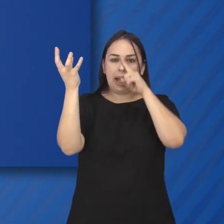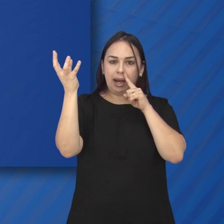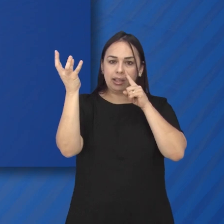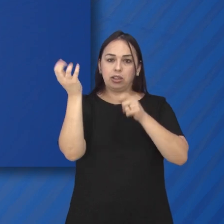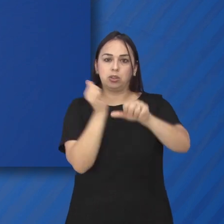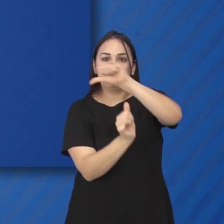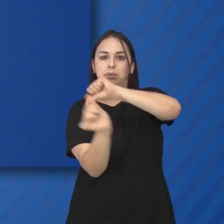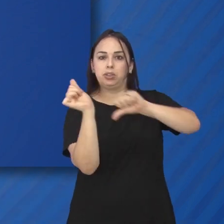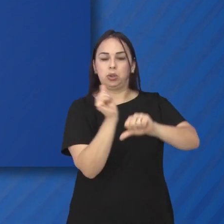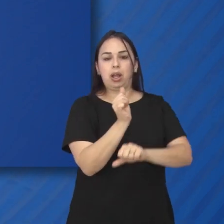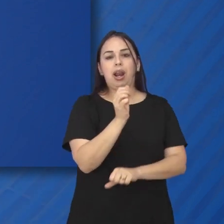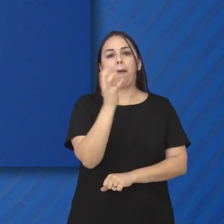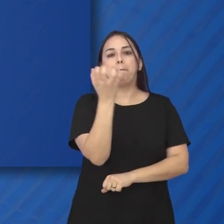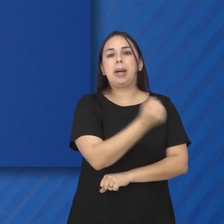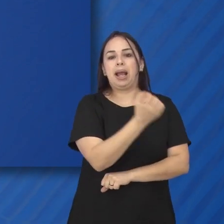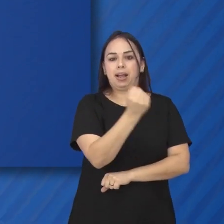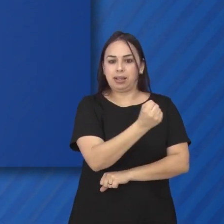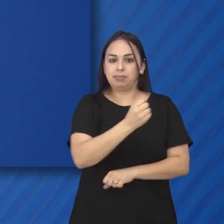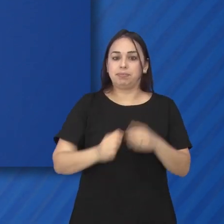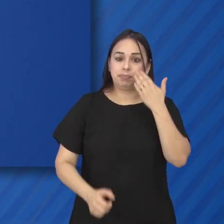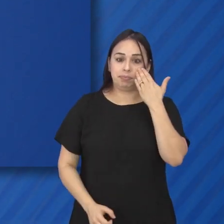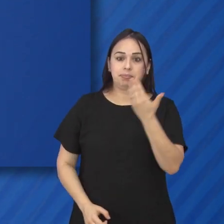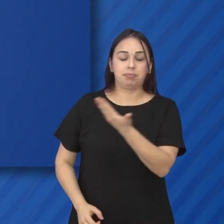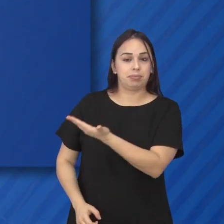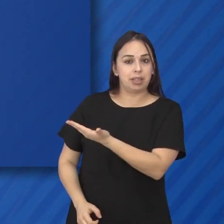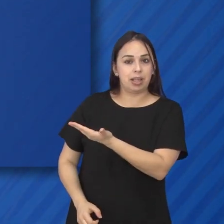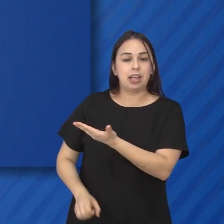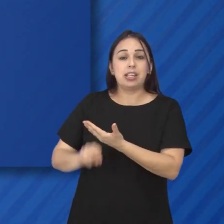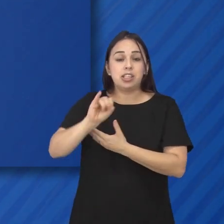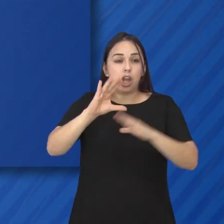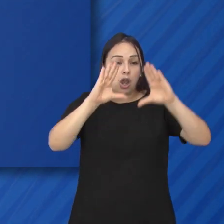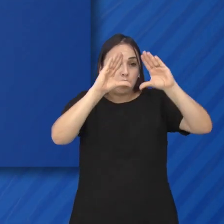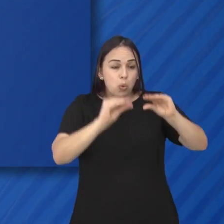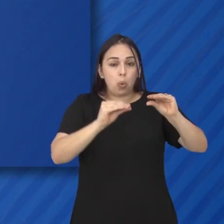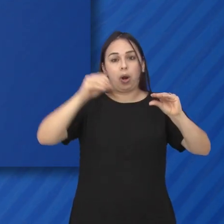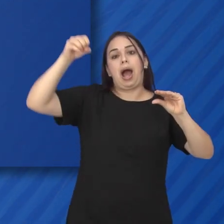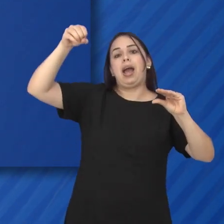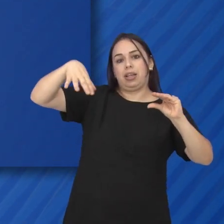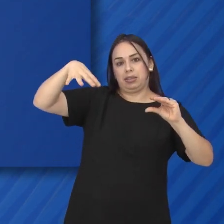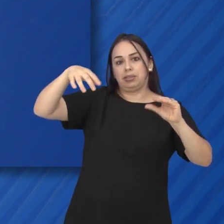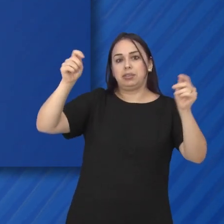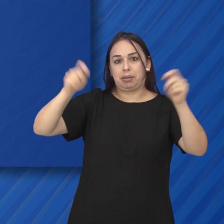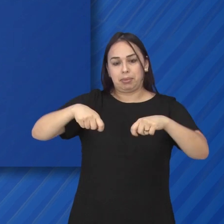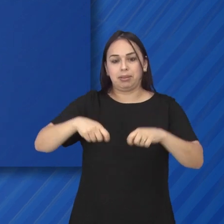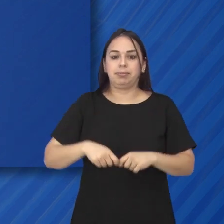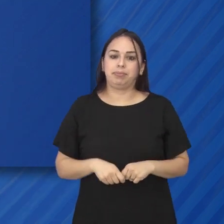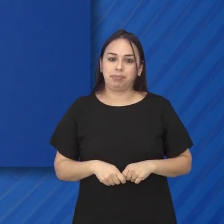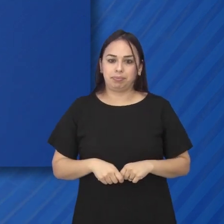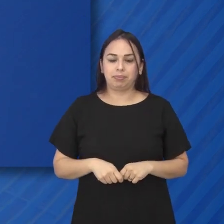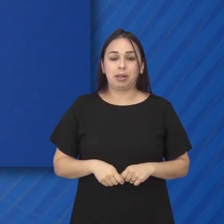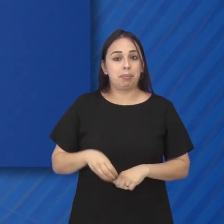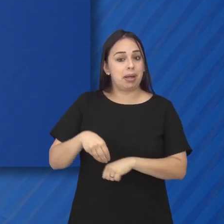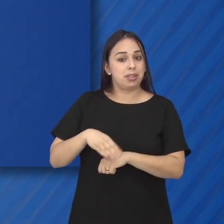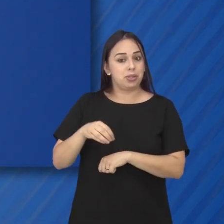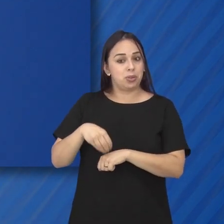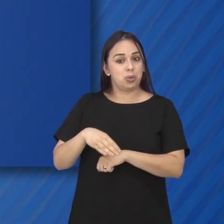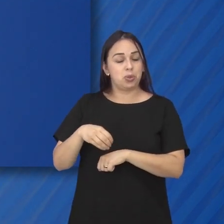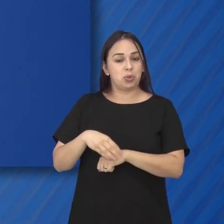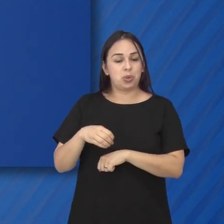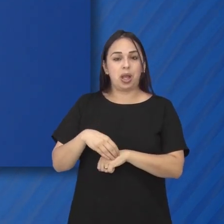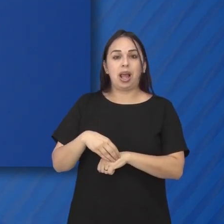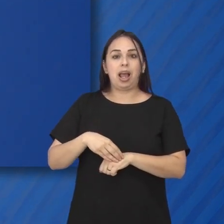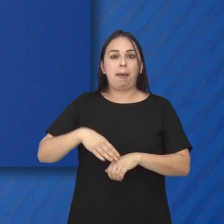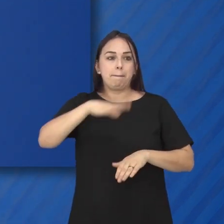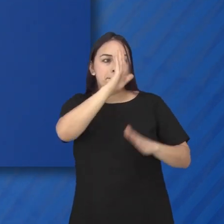LED. Aproveite a iluminação natural e acenda as luzes quando o ambiente realmente estiver escuro. Uma dica é optar